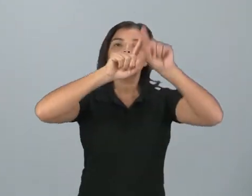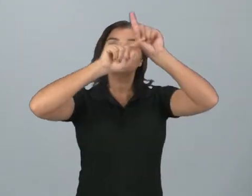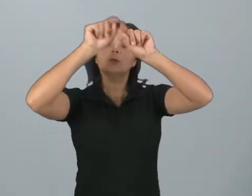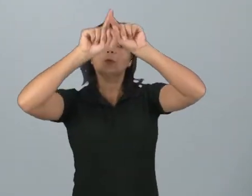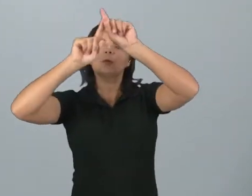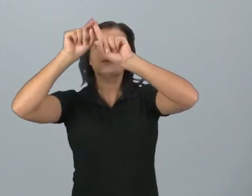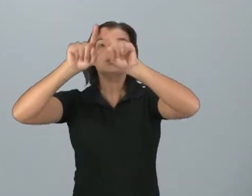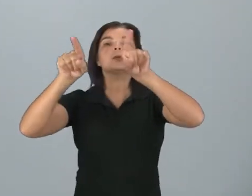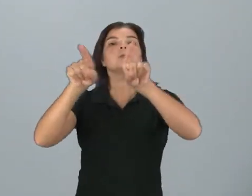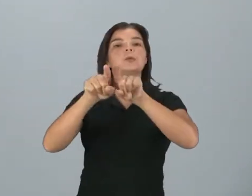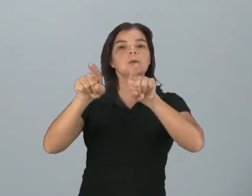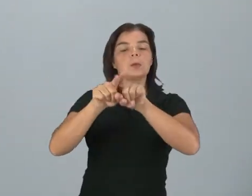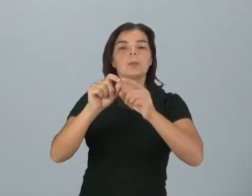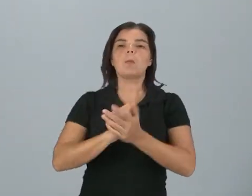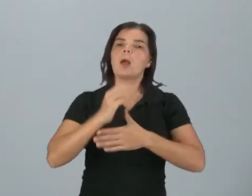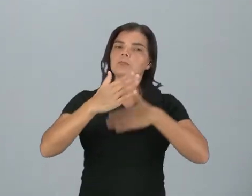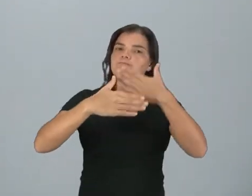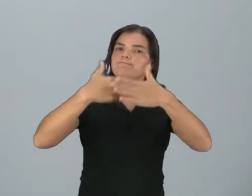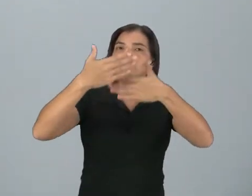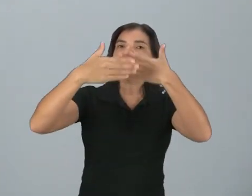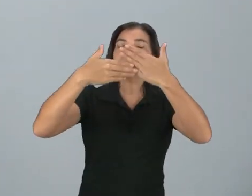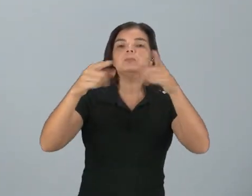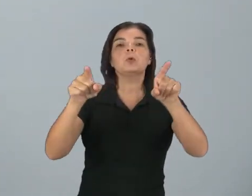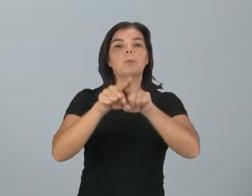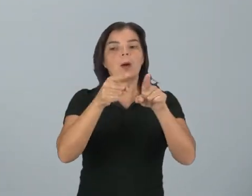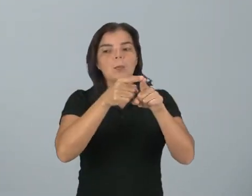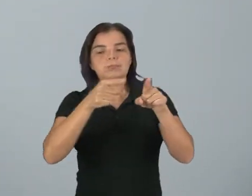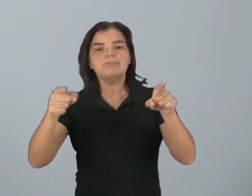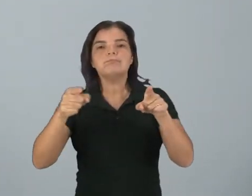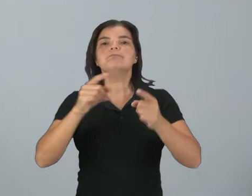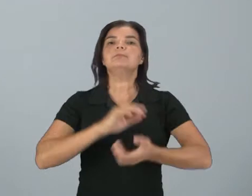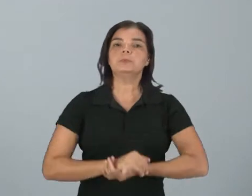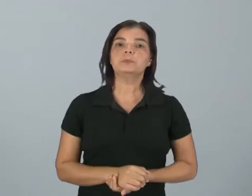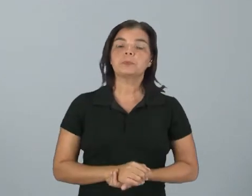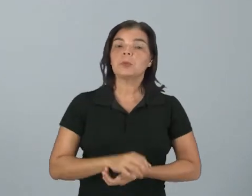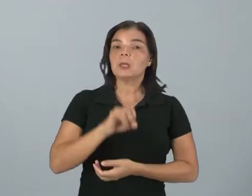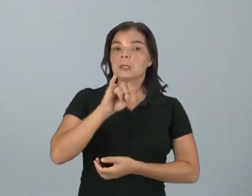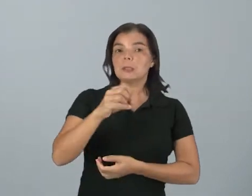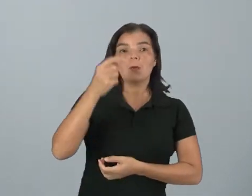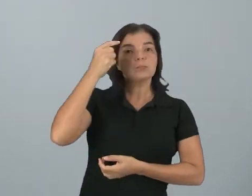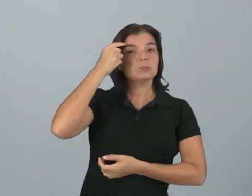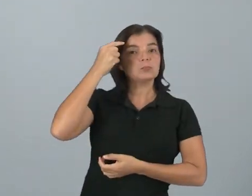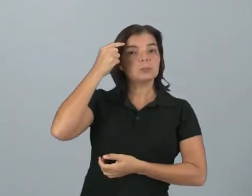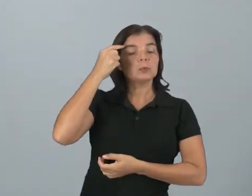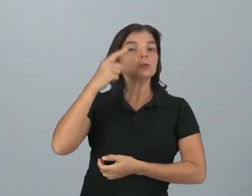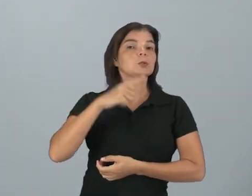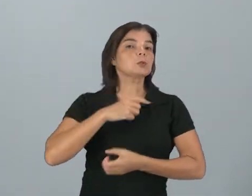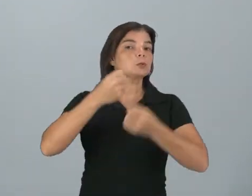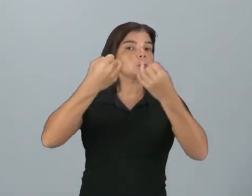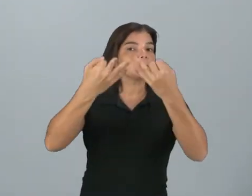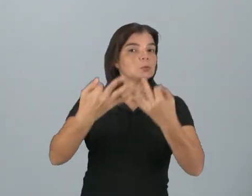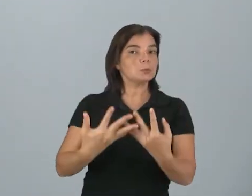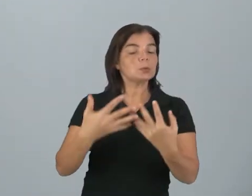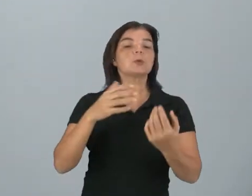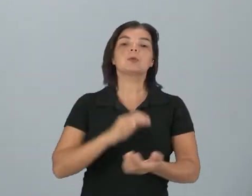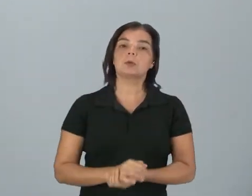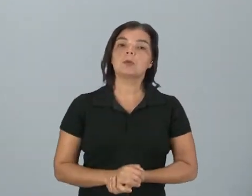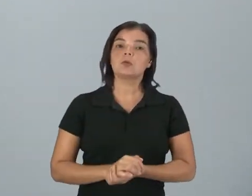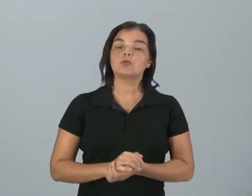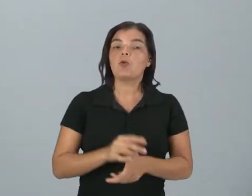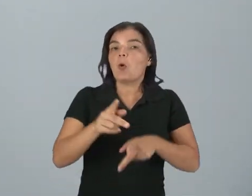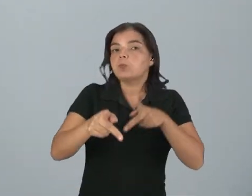estrelas, bem avançado para aquele período. Então, se a gente pensar que a gente está falando de